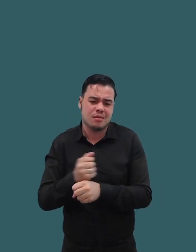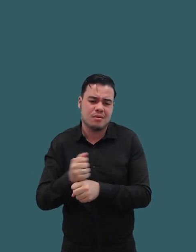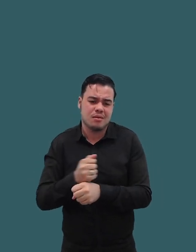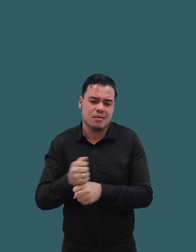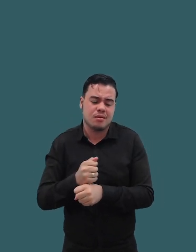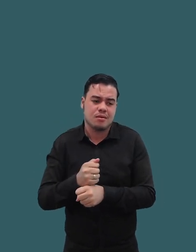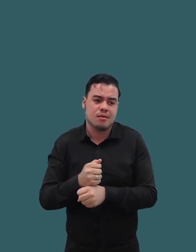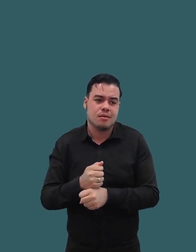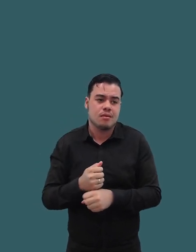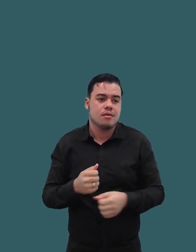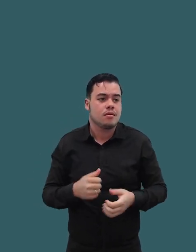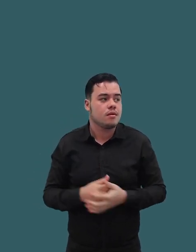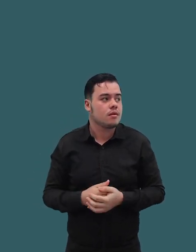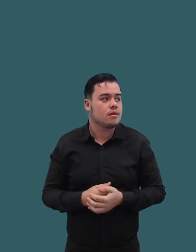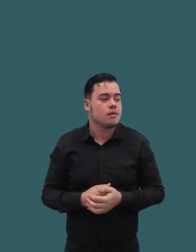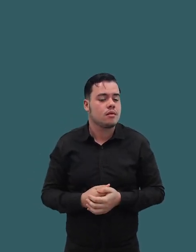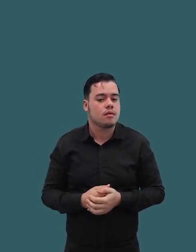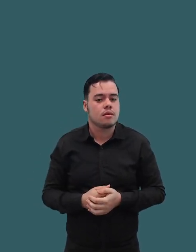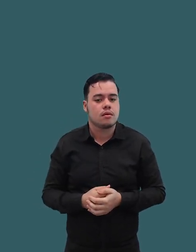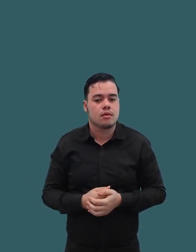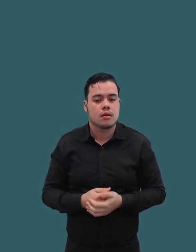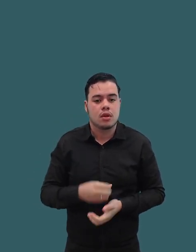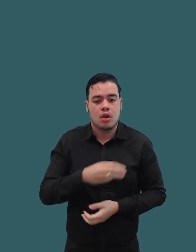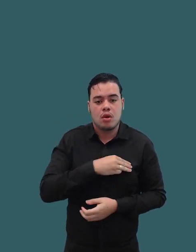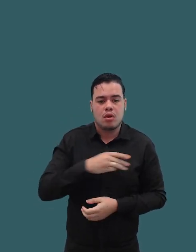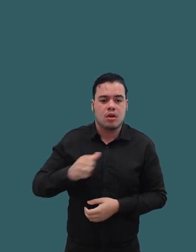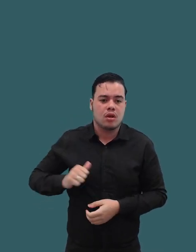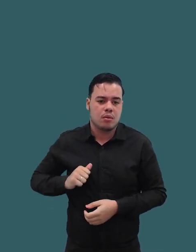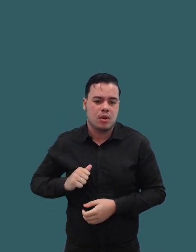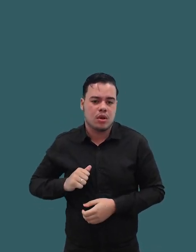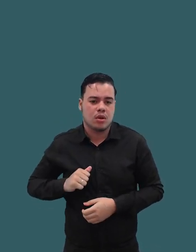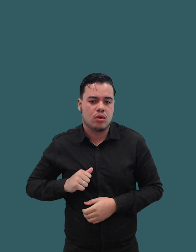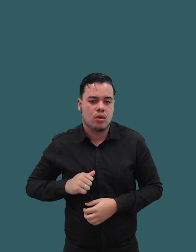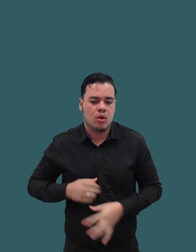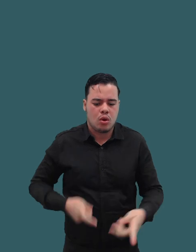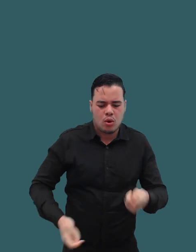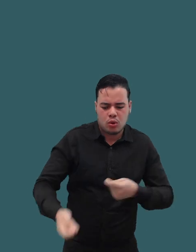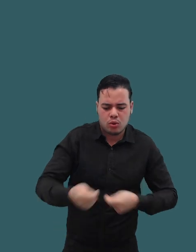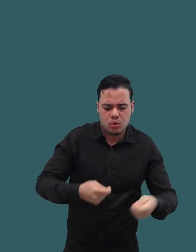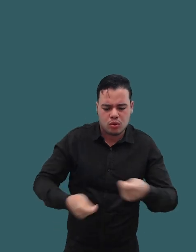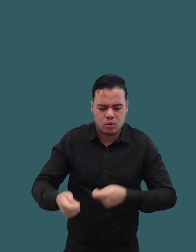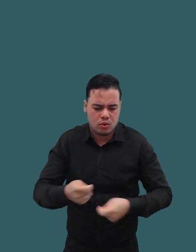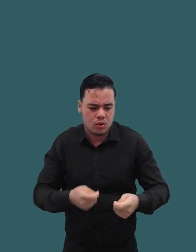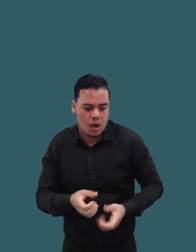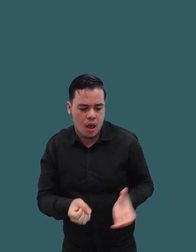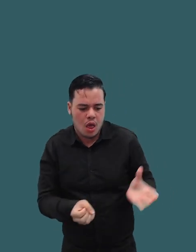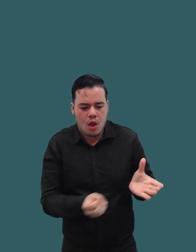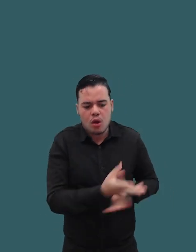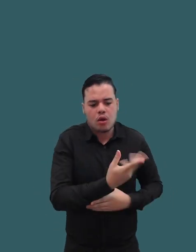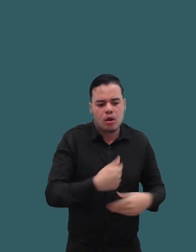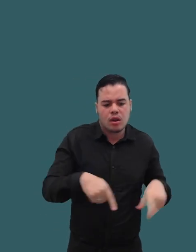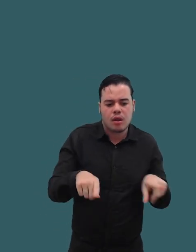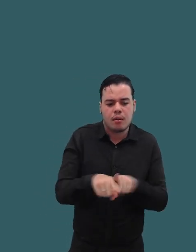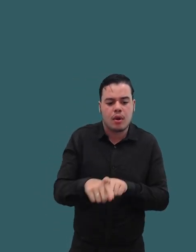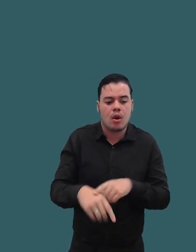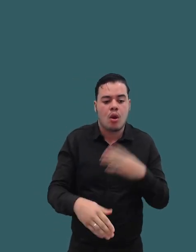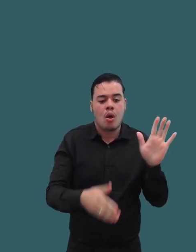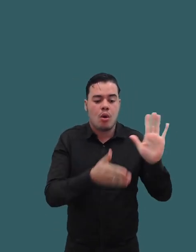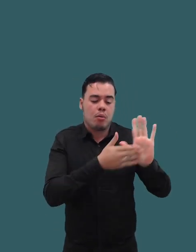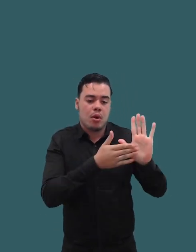considerar de que o Ministério de Gestão e Inovação fez uma proposta de um reajuste